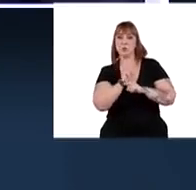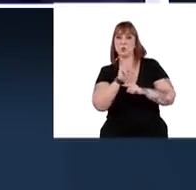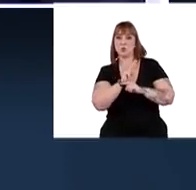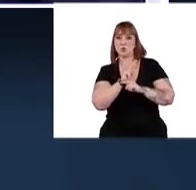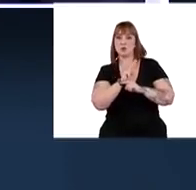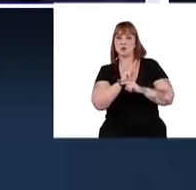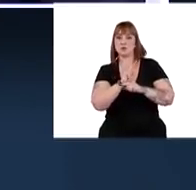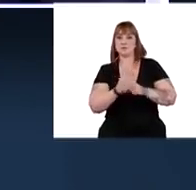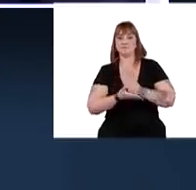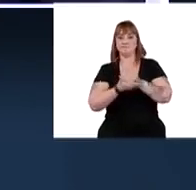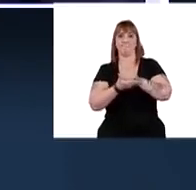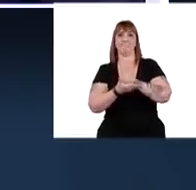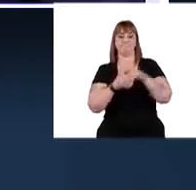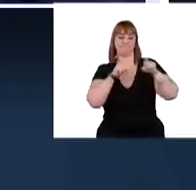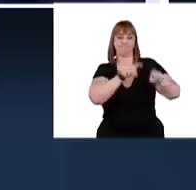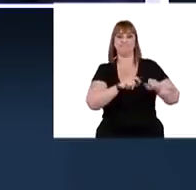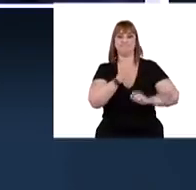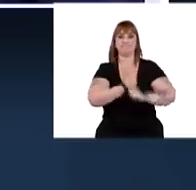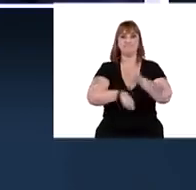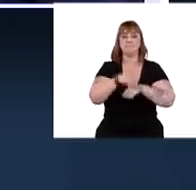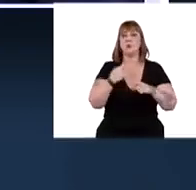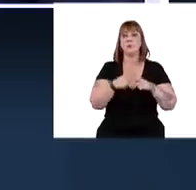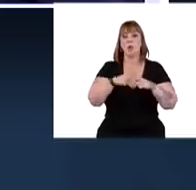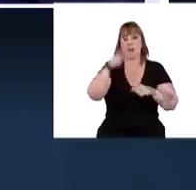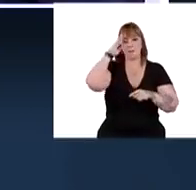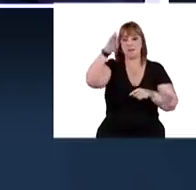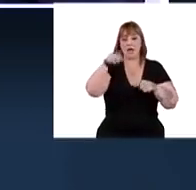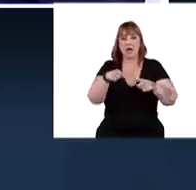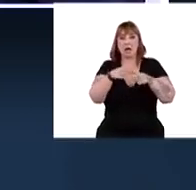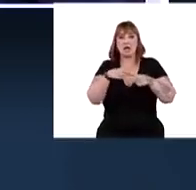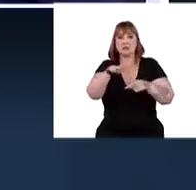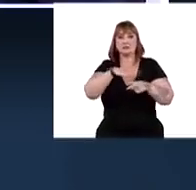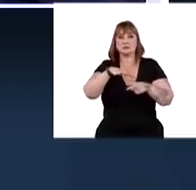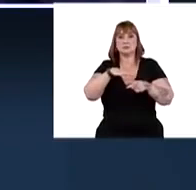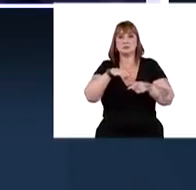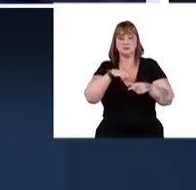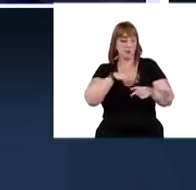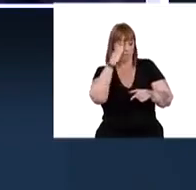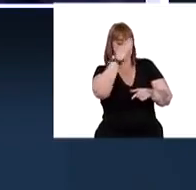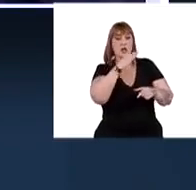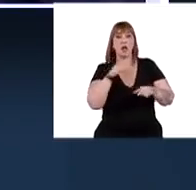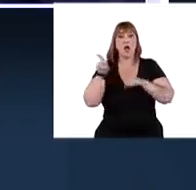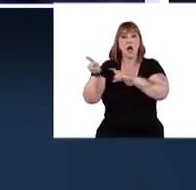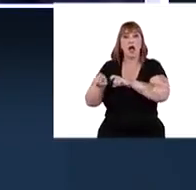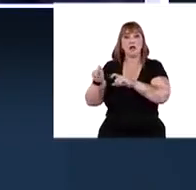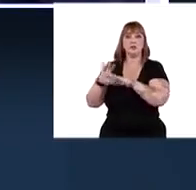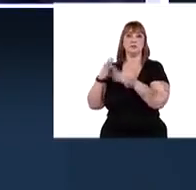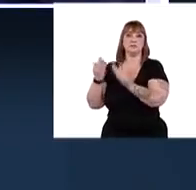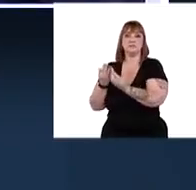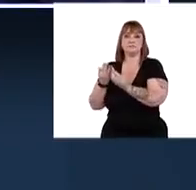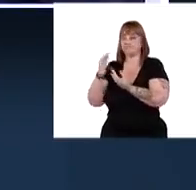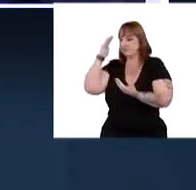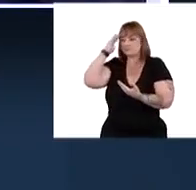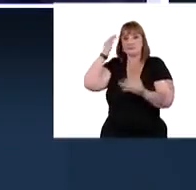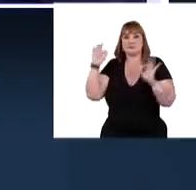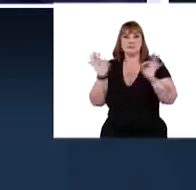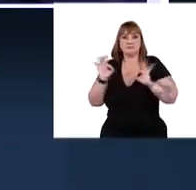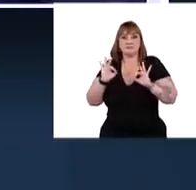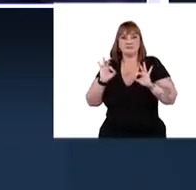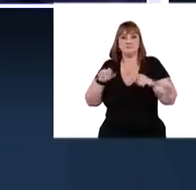costas, né? Então, por que prioriza esse setor e não prioriza a agricultura familiar? É isso que não dá para entender, entendeu? Tem